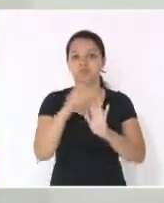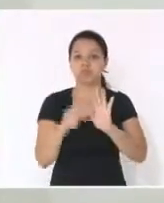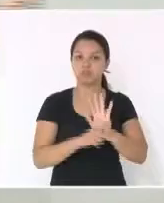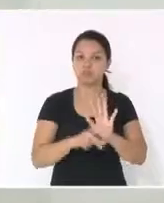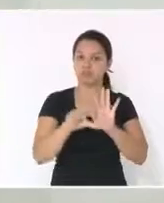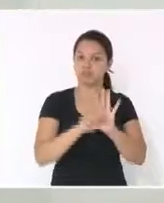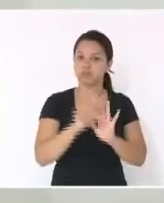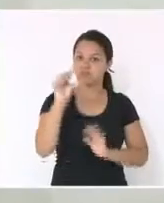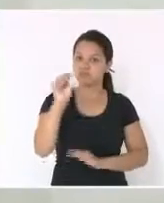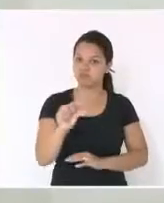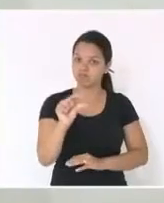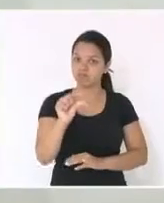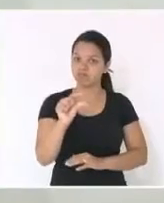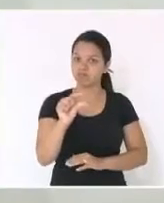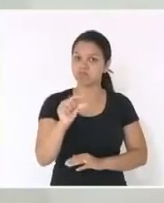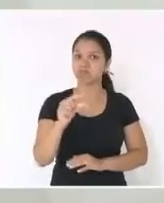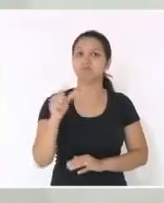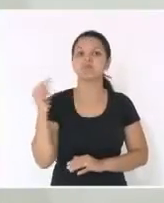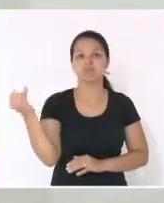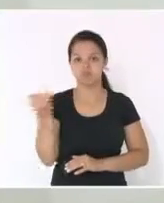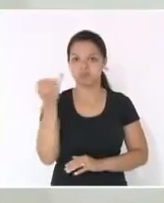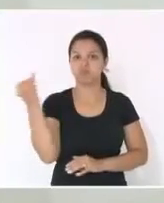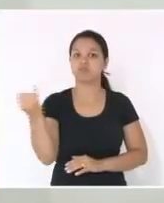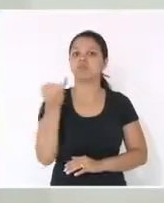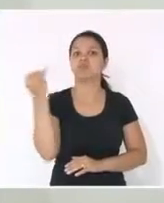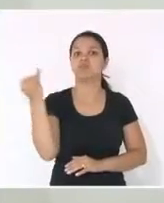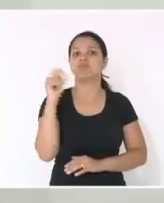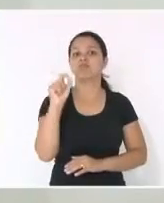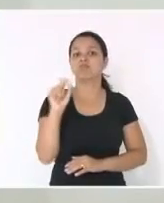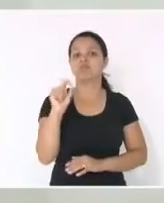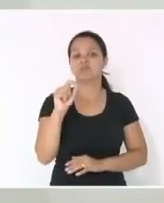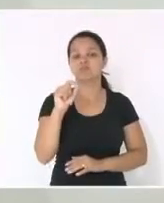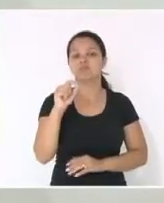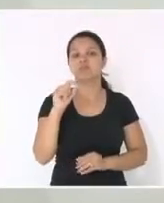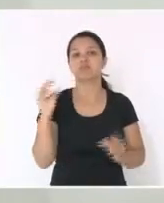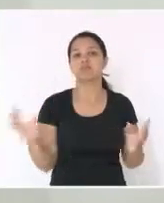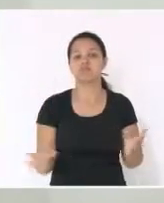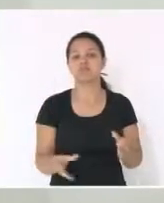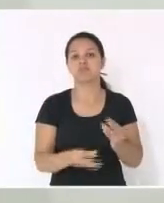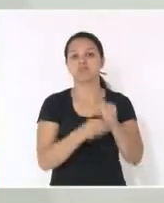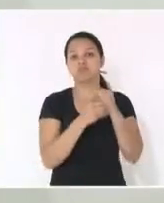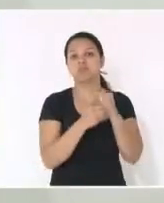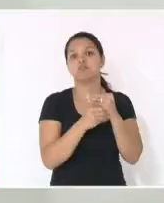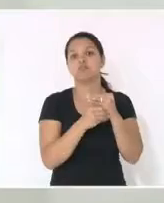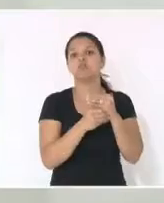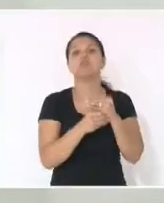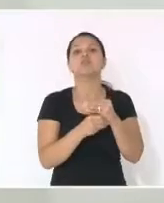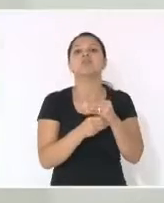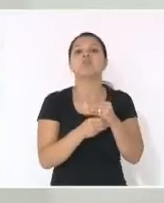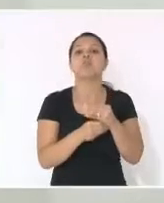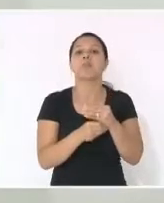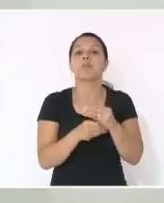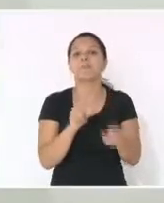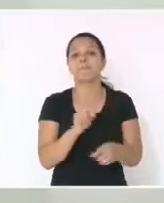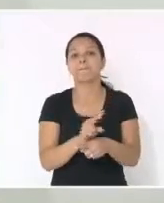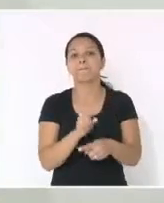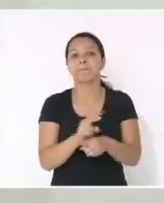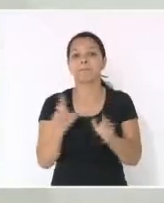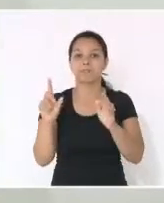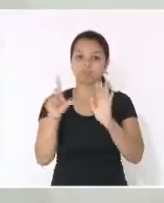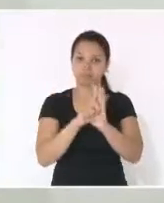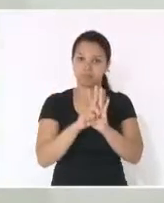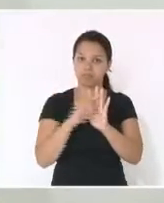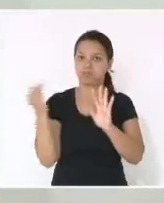até a importância dessa medida provisória deve ser tema dessa debate não vejo uma lei mais importante do que essa em santa